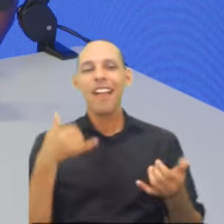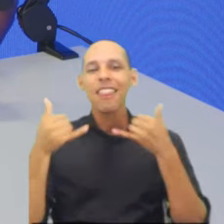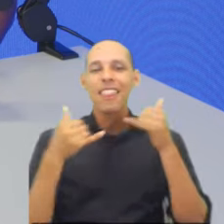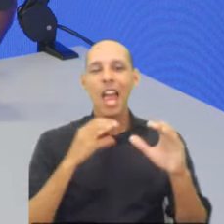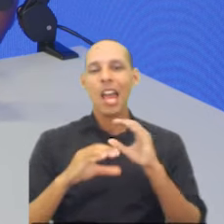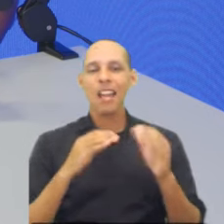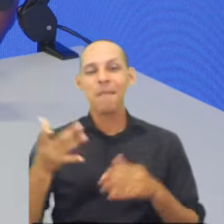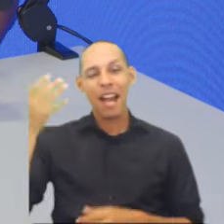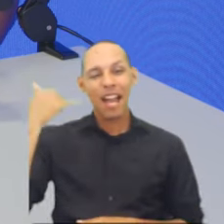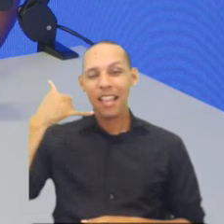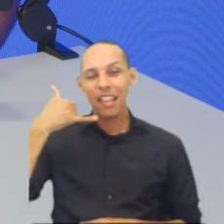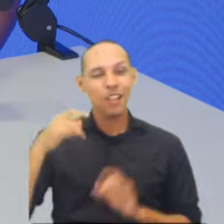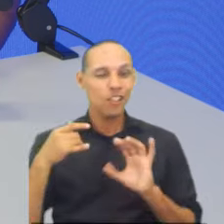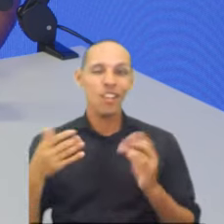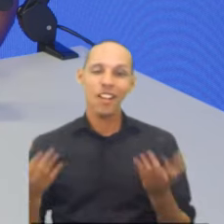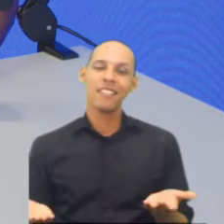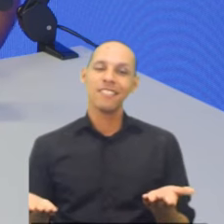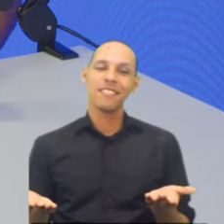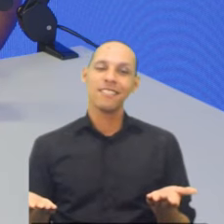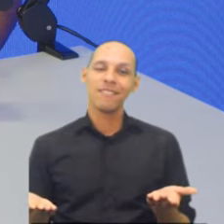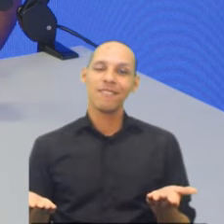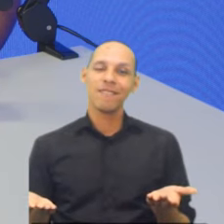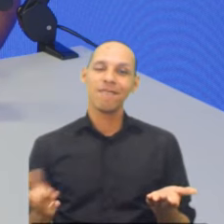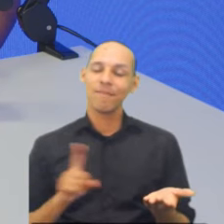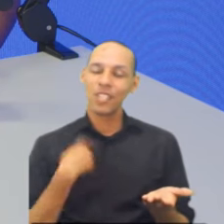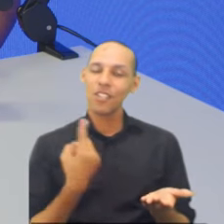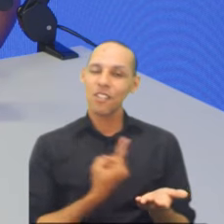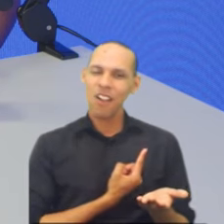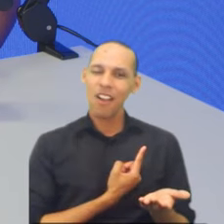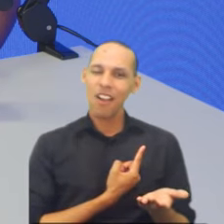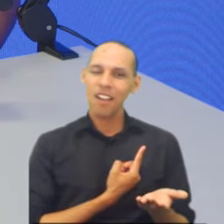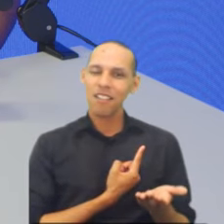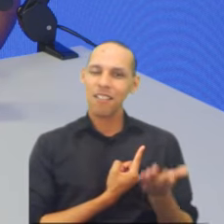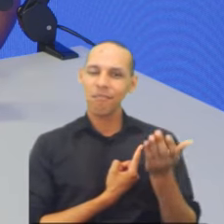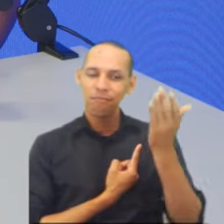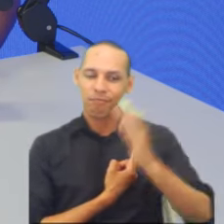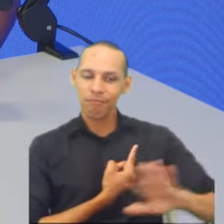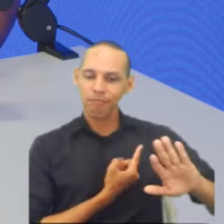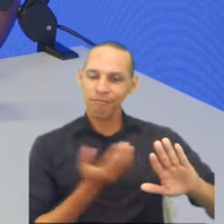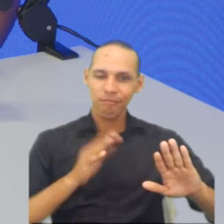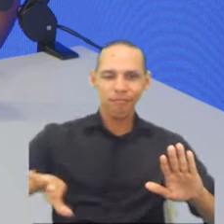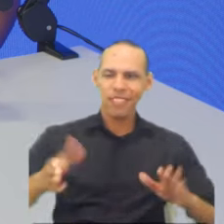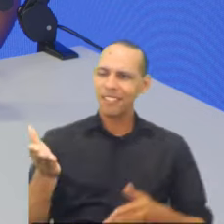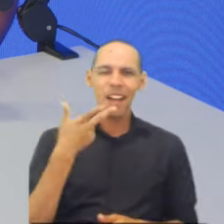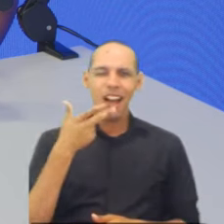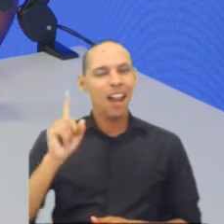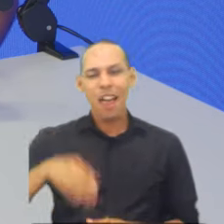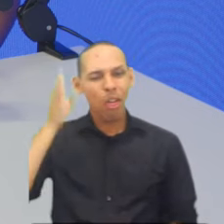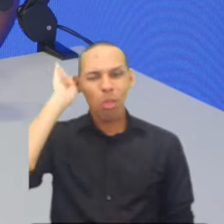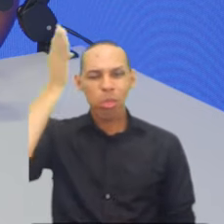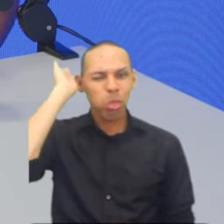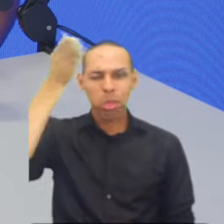na telecomunicação quando era telefone então a gente ficar de fora É como diz a j é